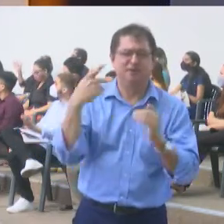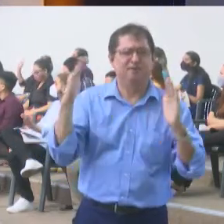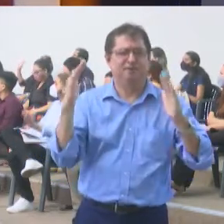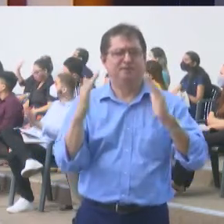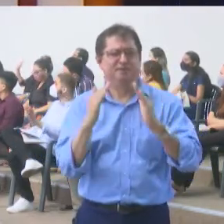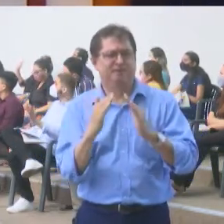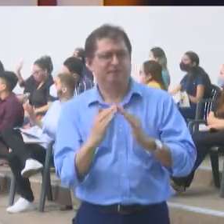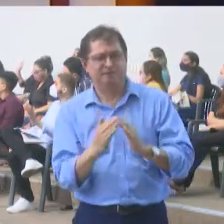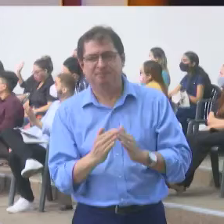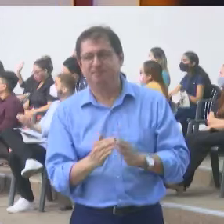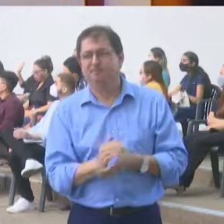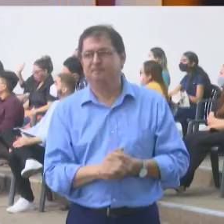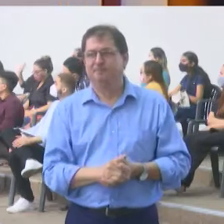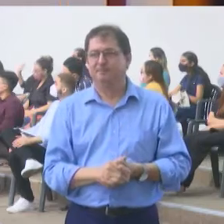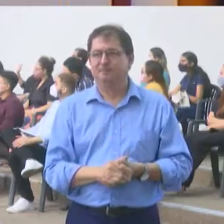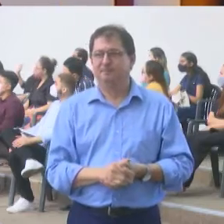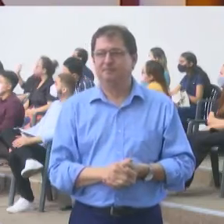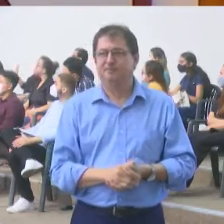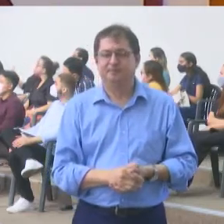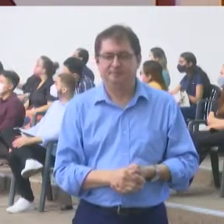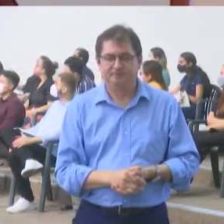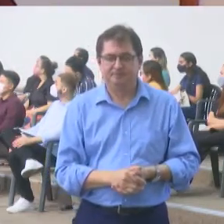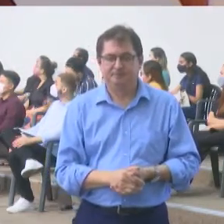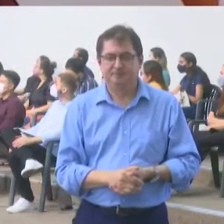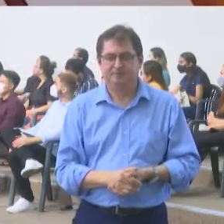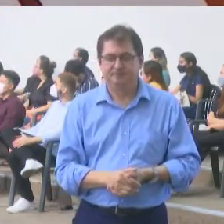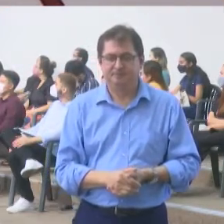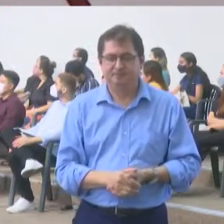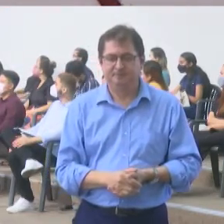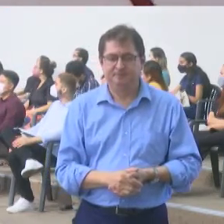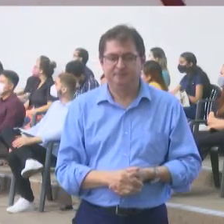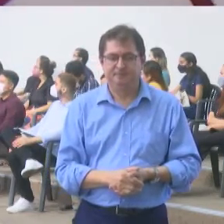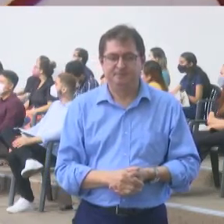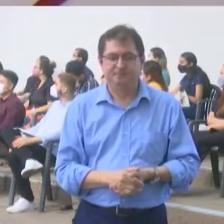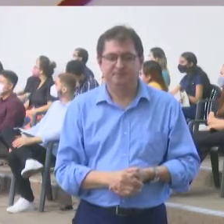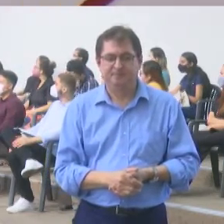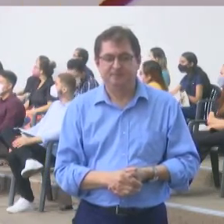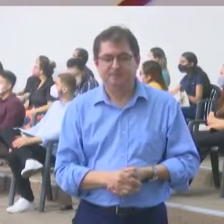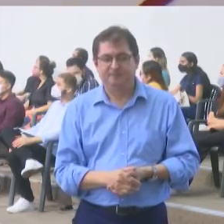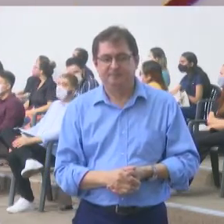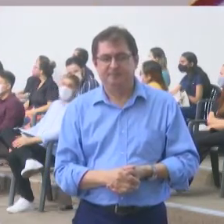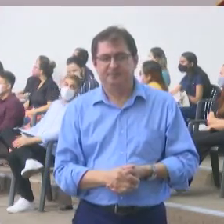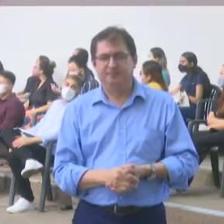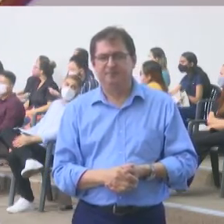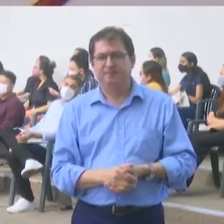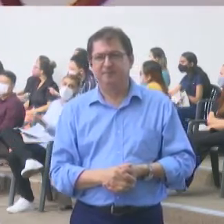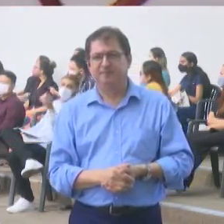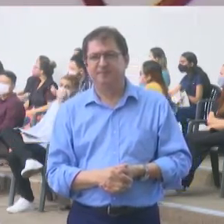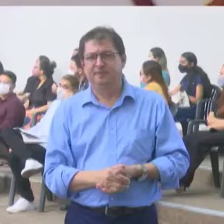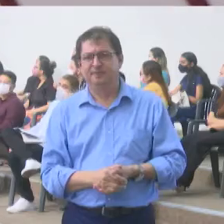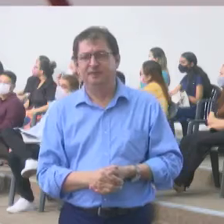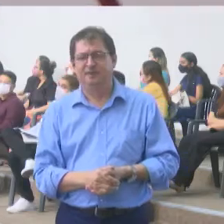estão aqui e com você que me acompanha pela Boas Novas. A bênção de quem é testemunha. E já vou